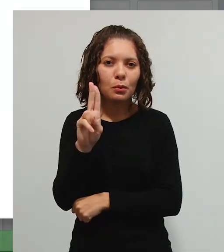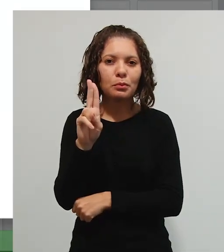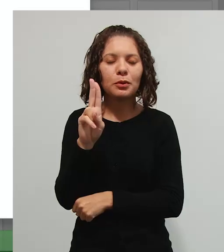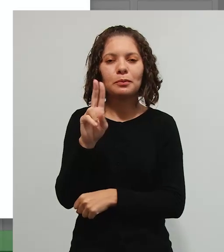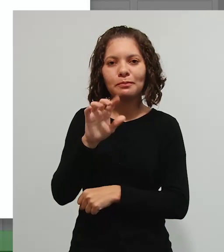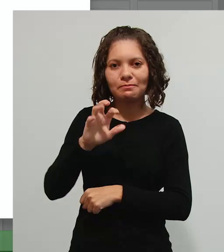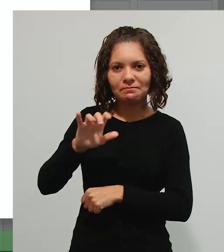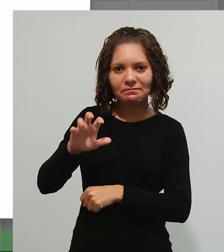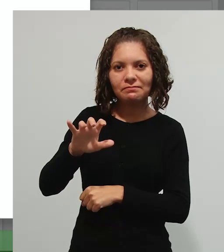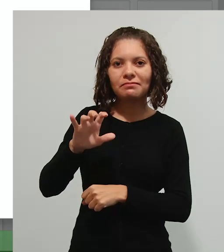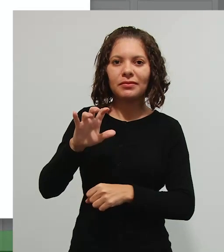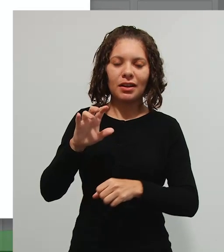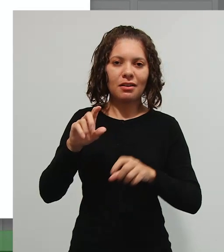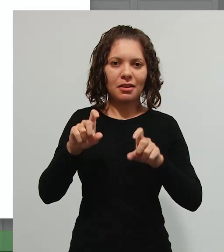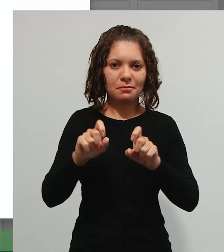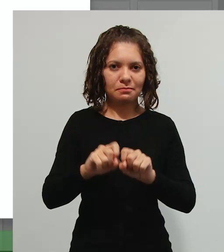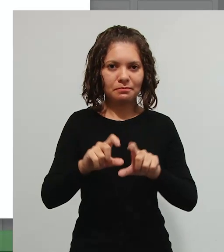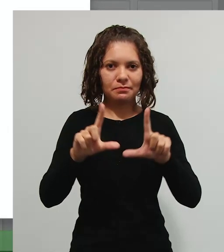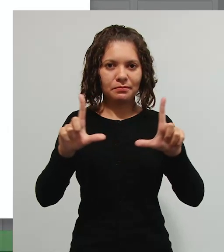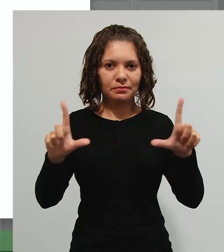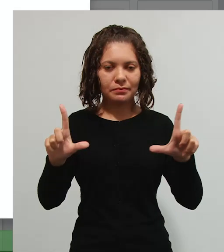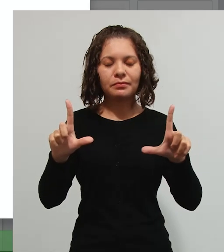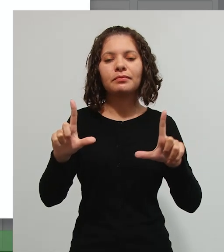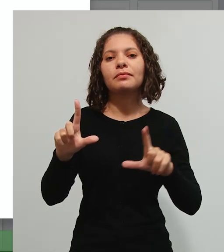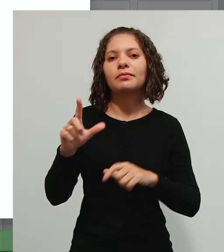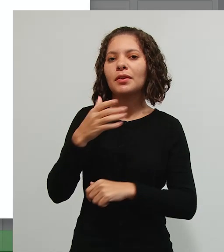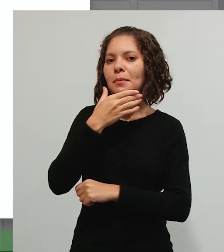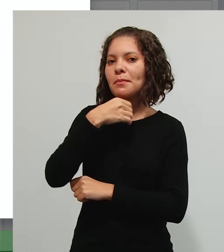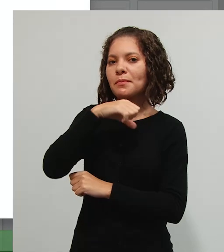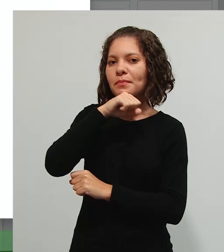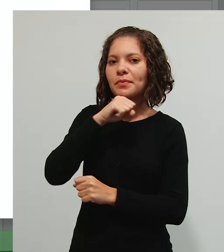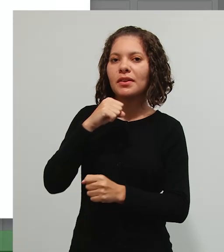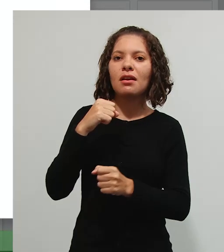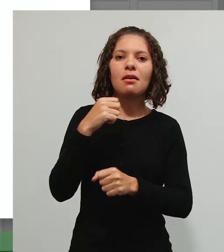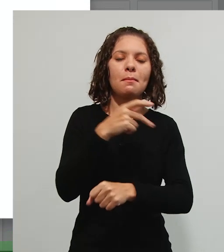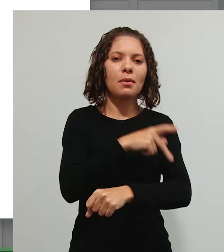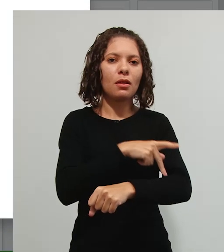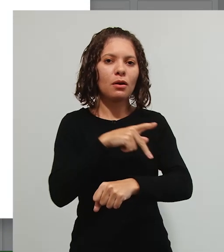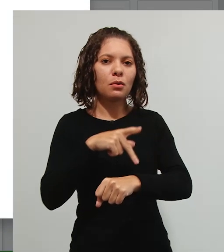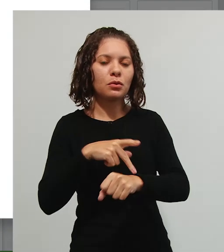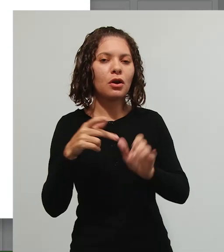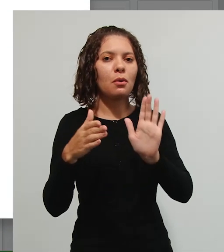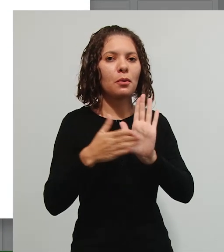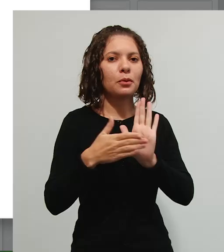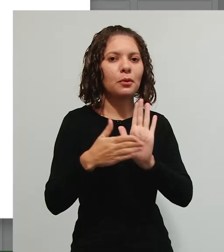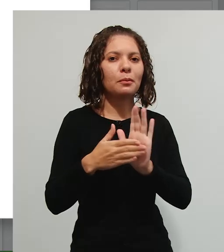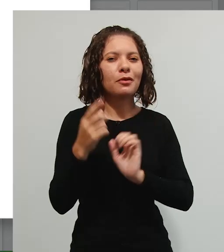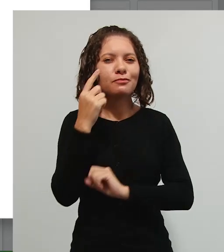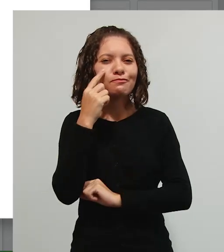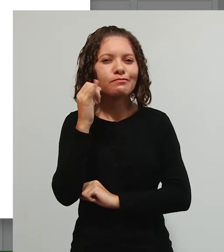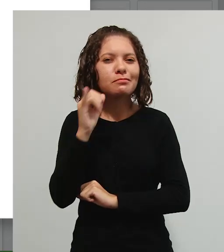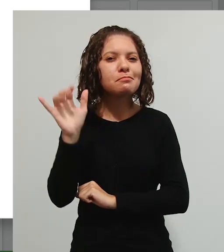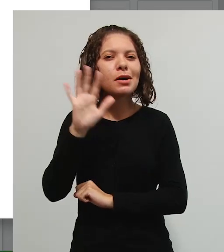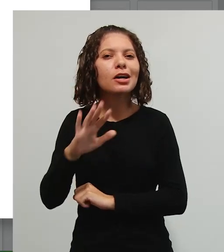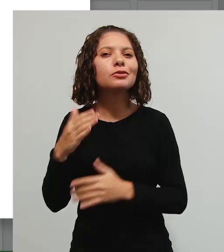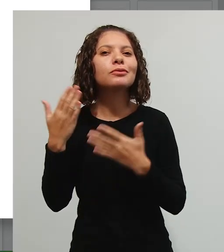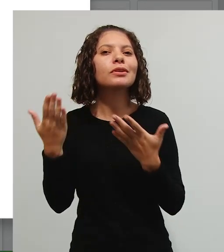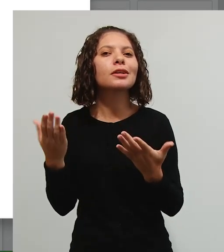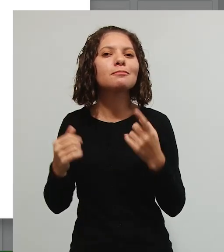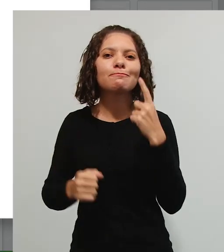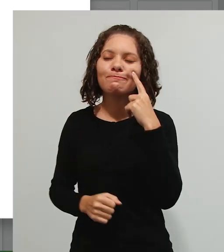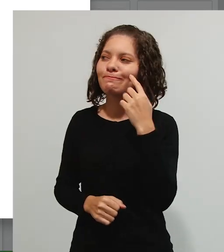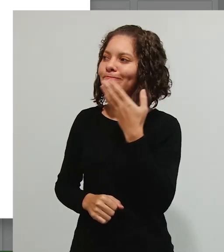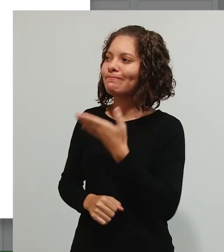Pedagogia da Autonomia. Vamos ver que imagem que necessariamente não saiu Pedagogia